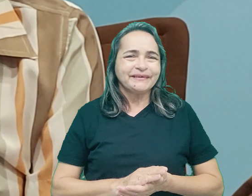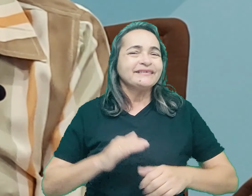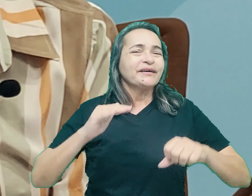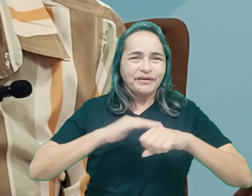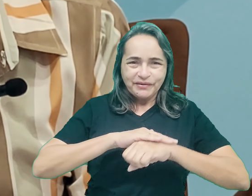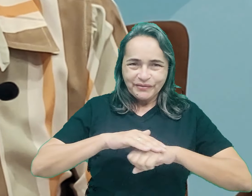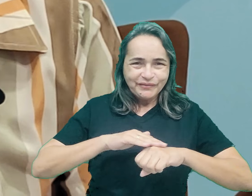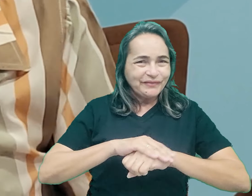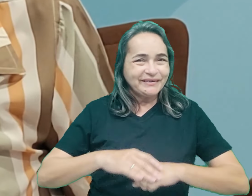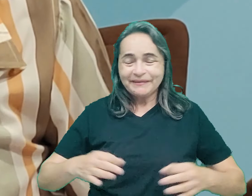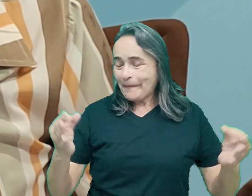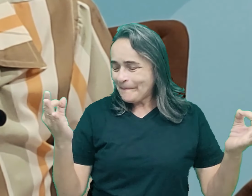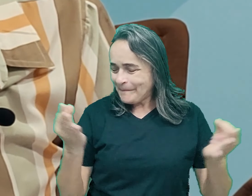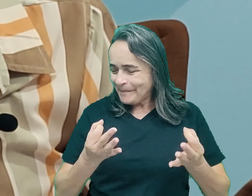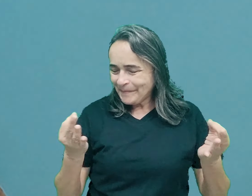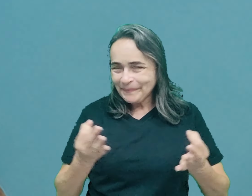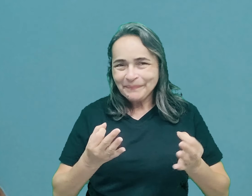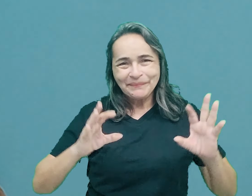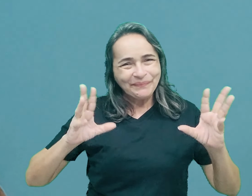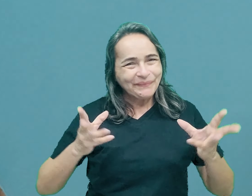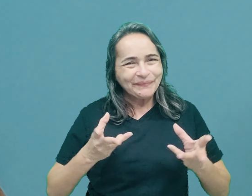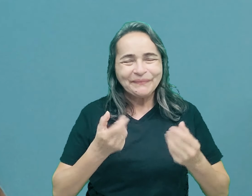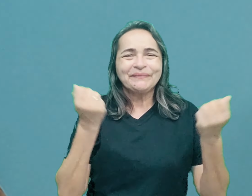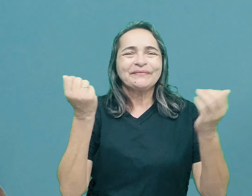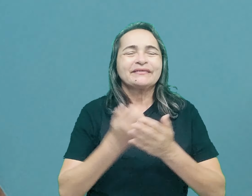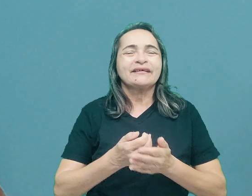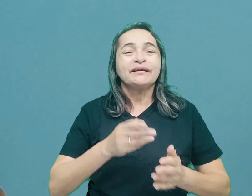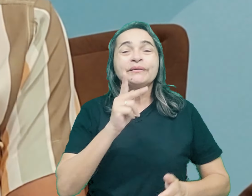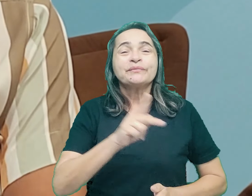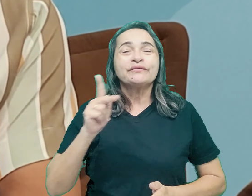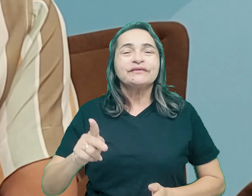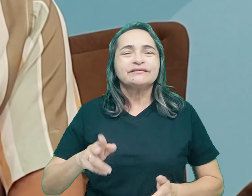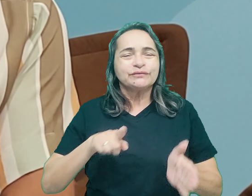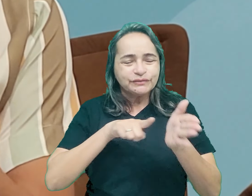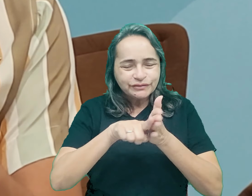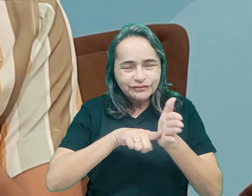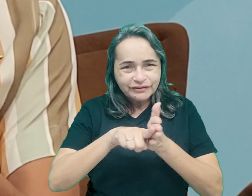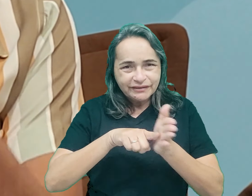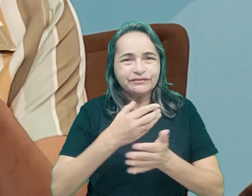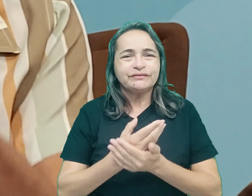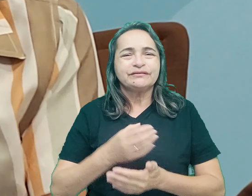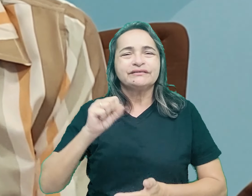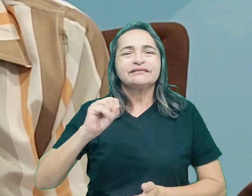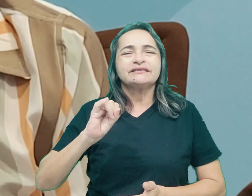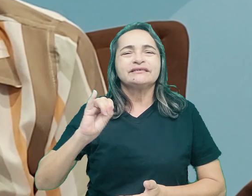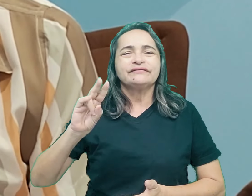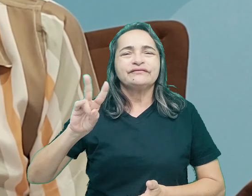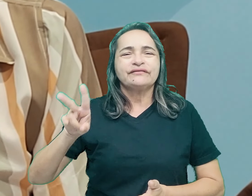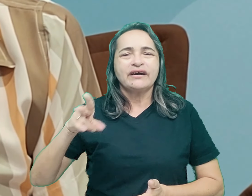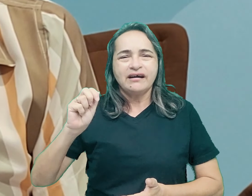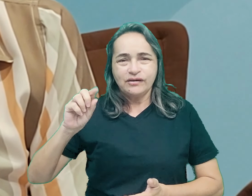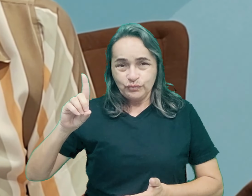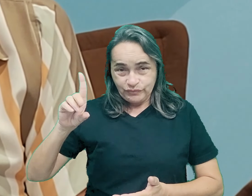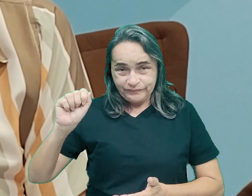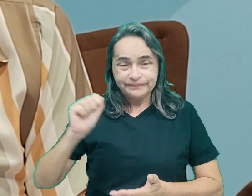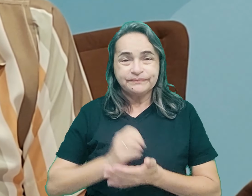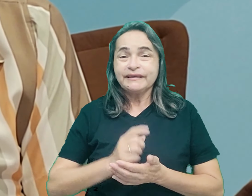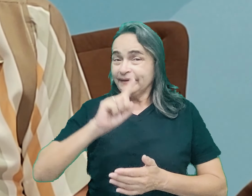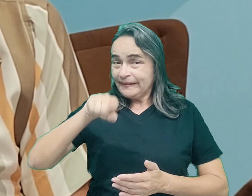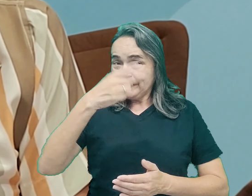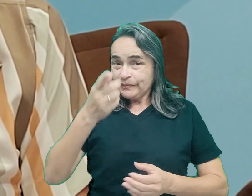com o professor e historiador Sivaldo Carneiro de Andrade, que já vai embora prometendo voltar para falar